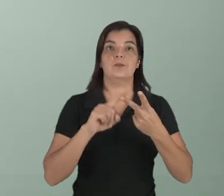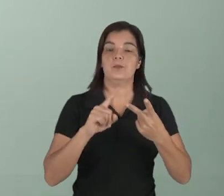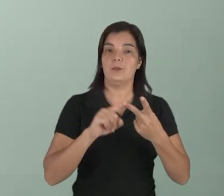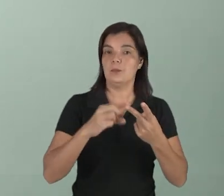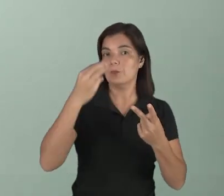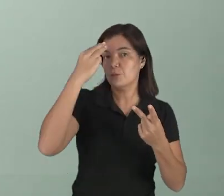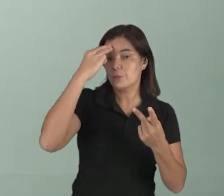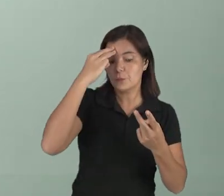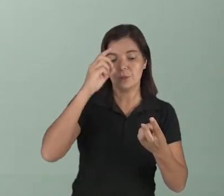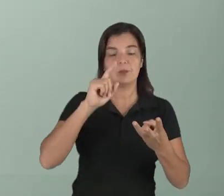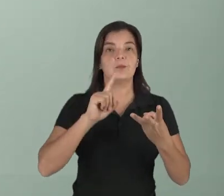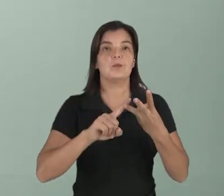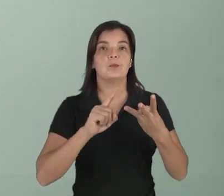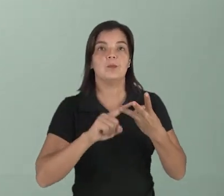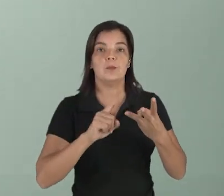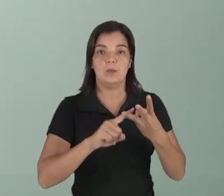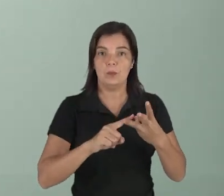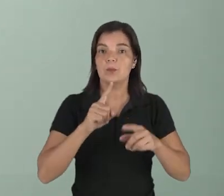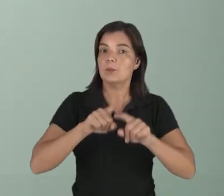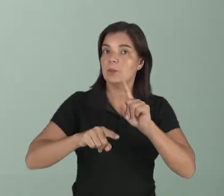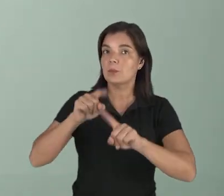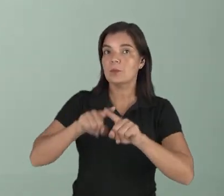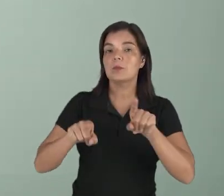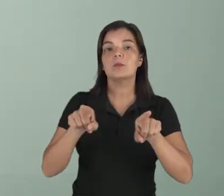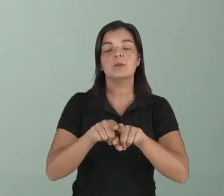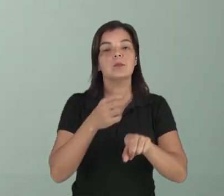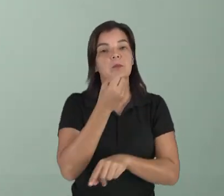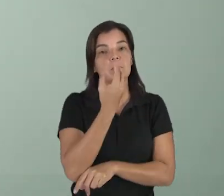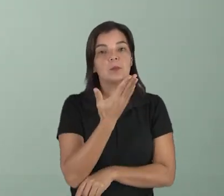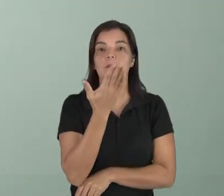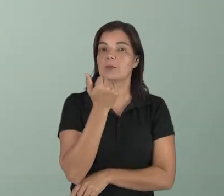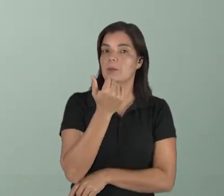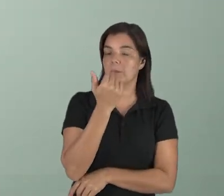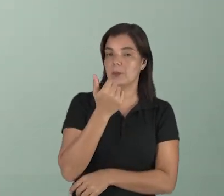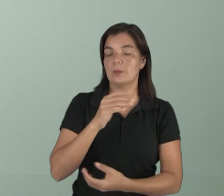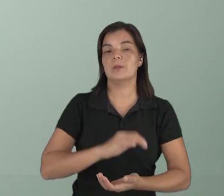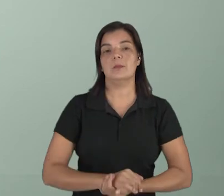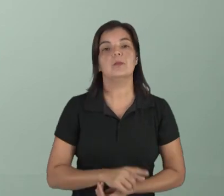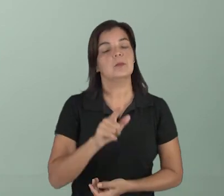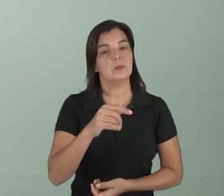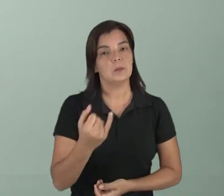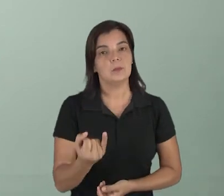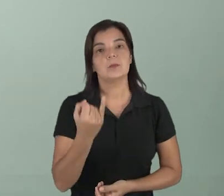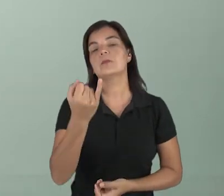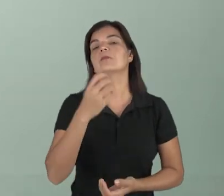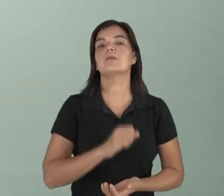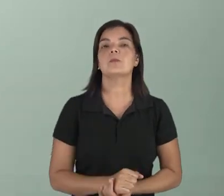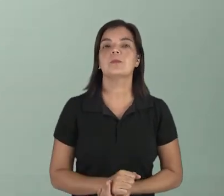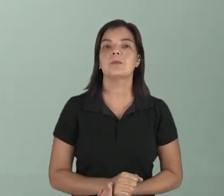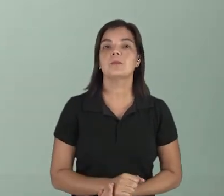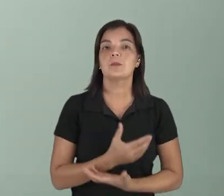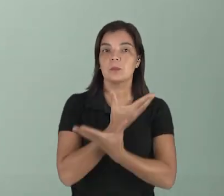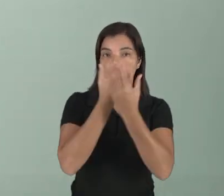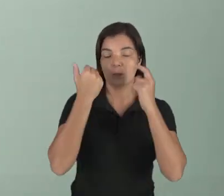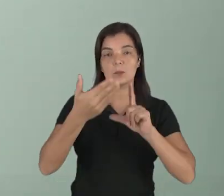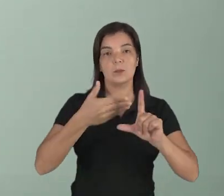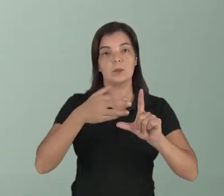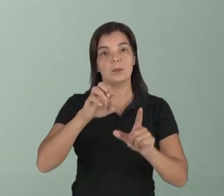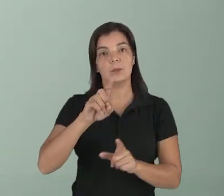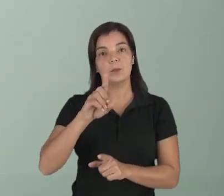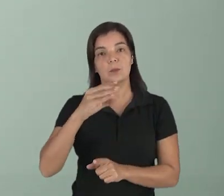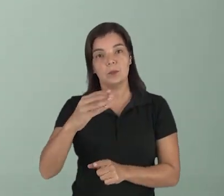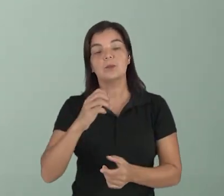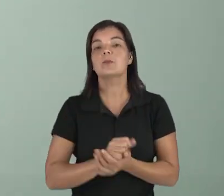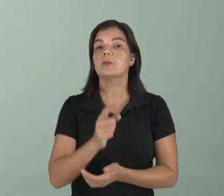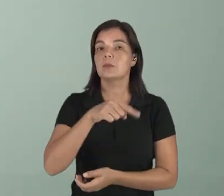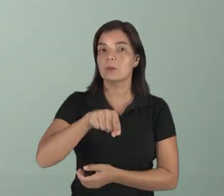físico, saúde mental, equipamento e a alimentação também é muito importante. Não se esqueçam de acessar a plataforma Eduque